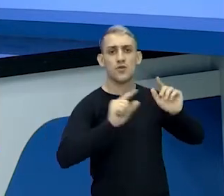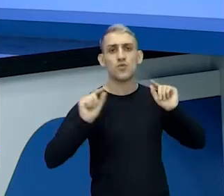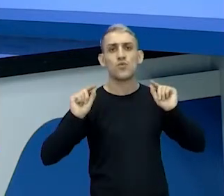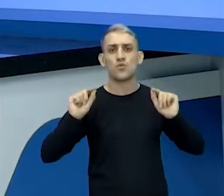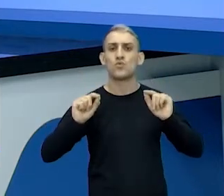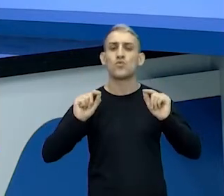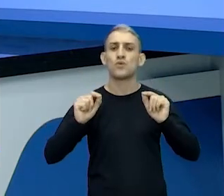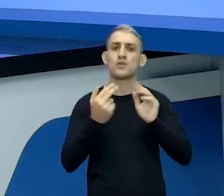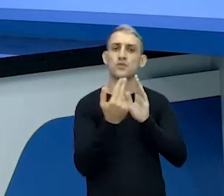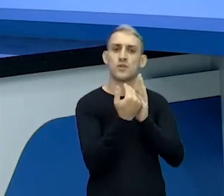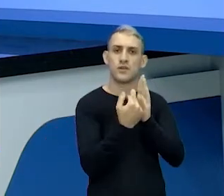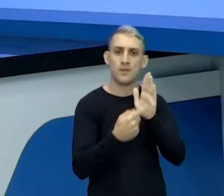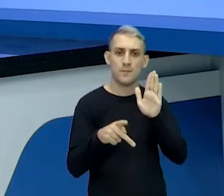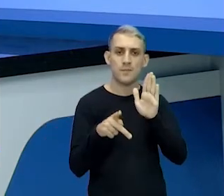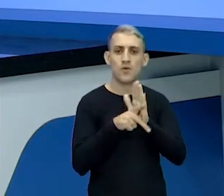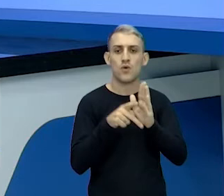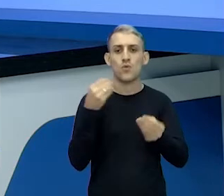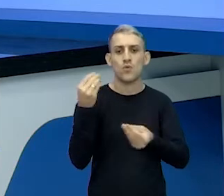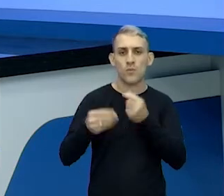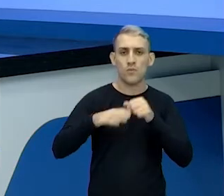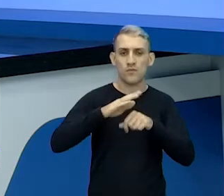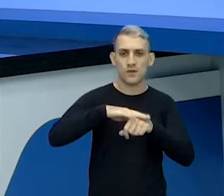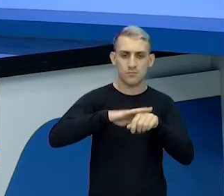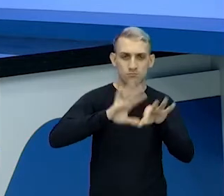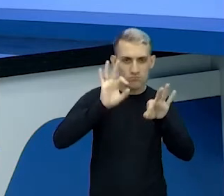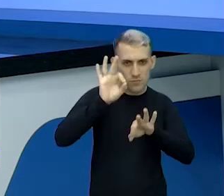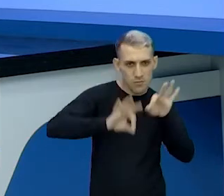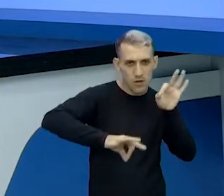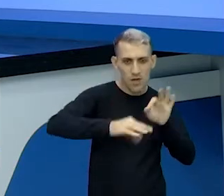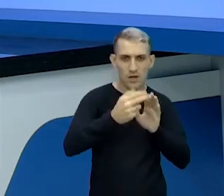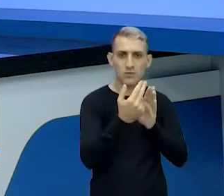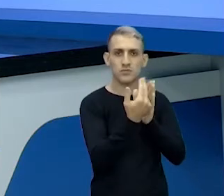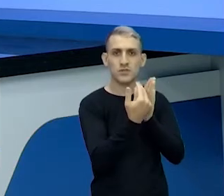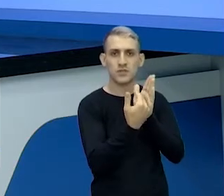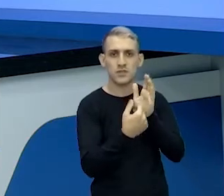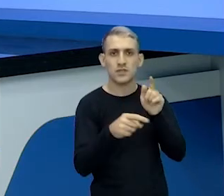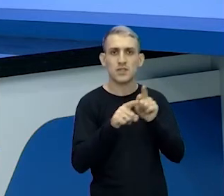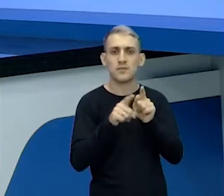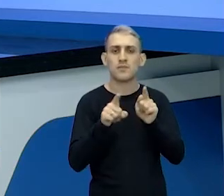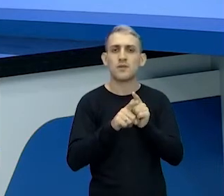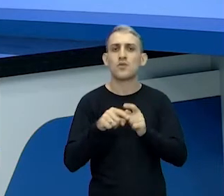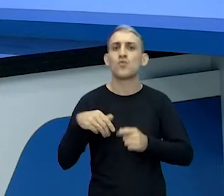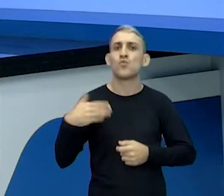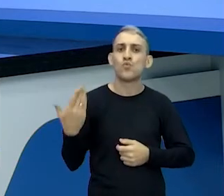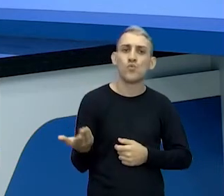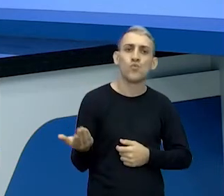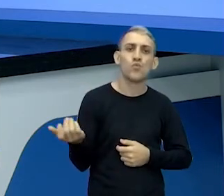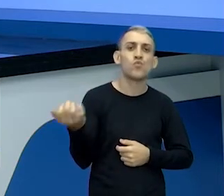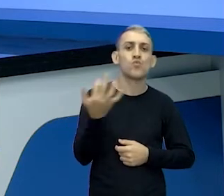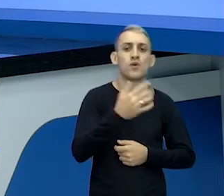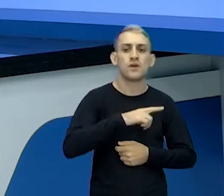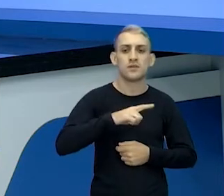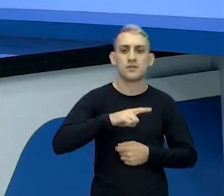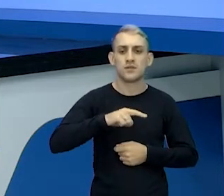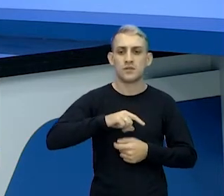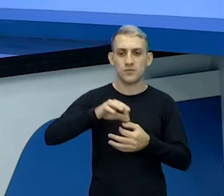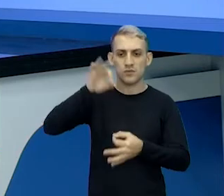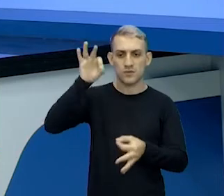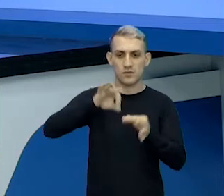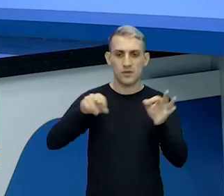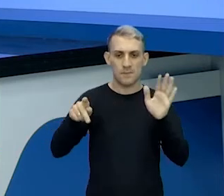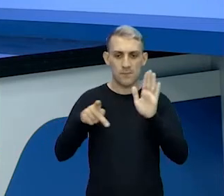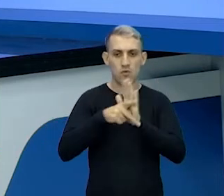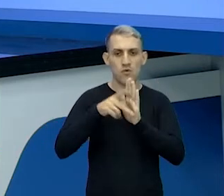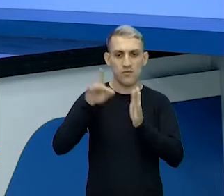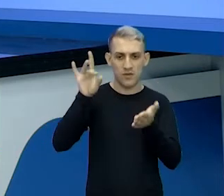no desenho, na construção do desenho, o quanto que vai medir no tamanho real, fica